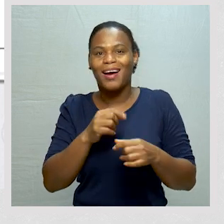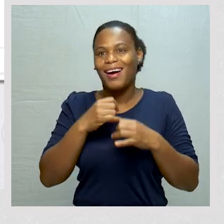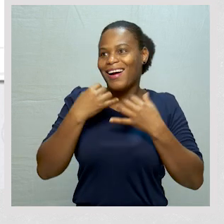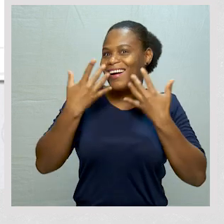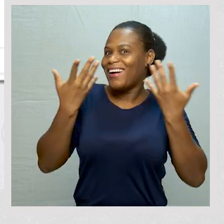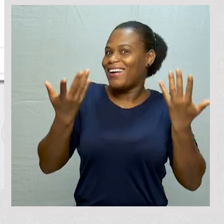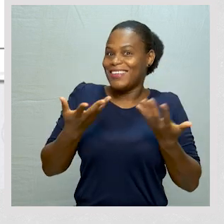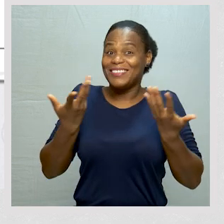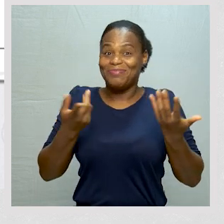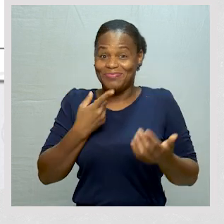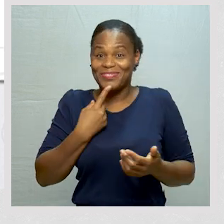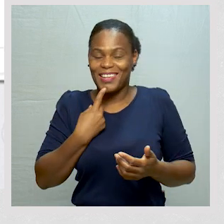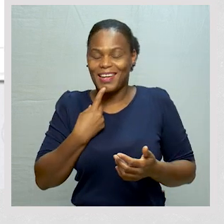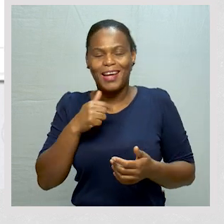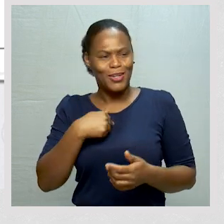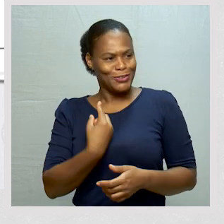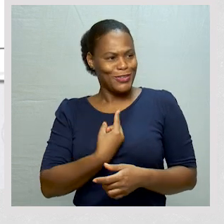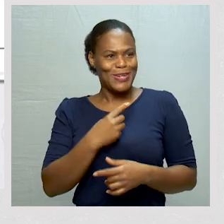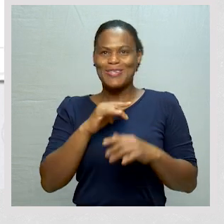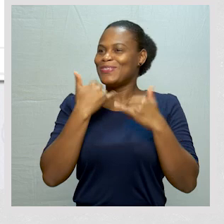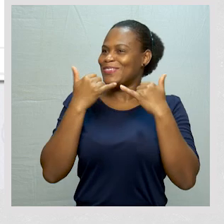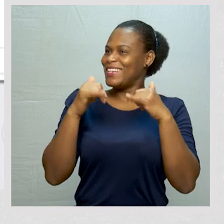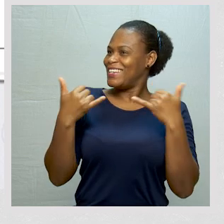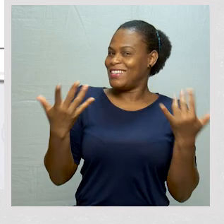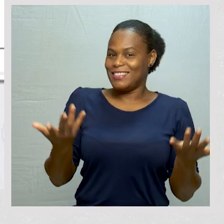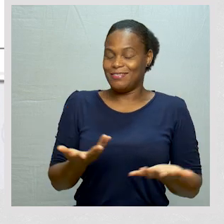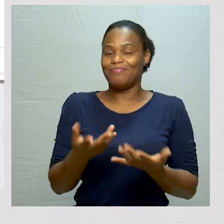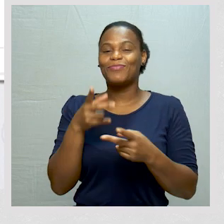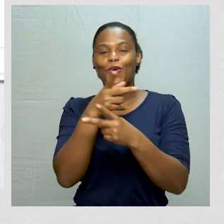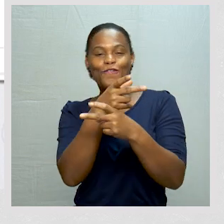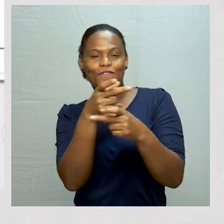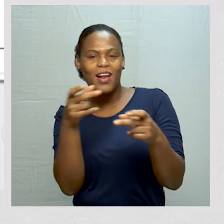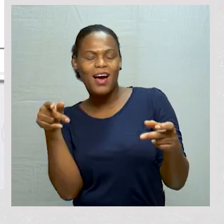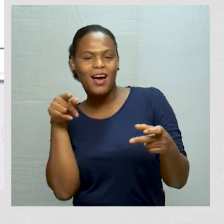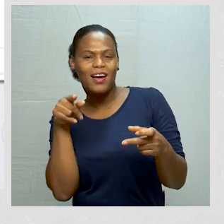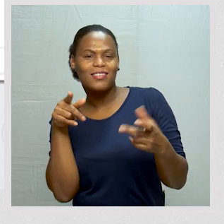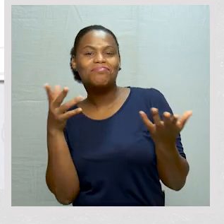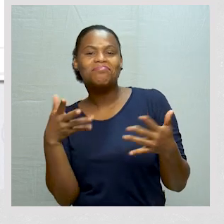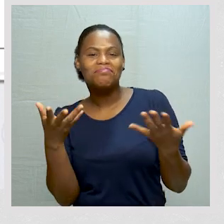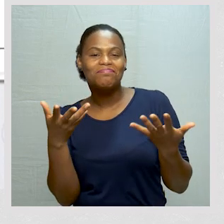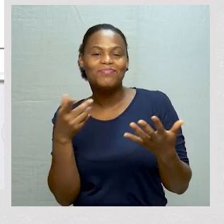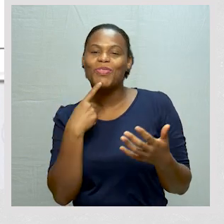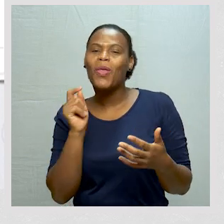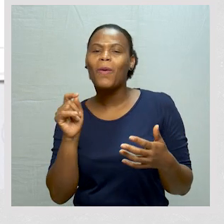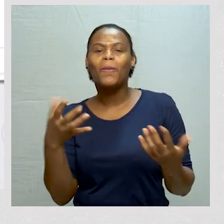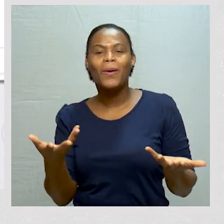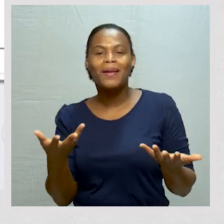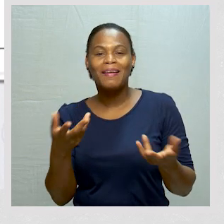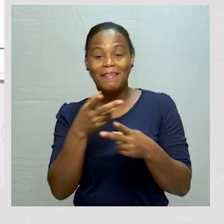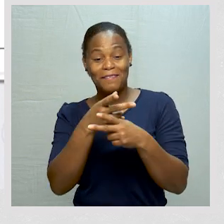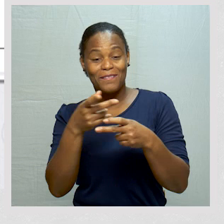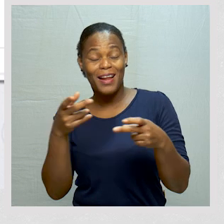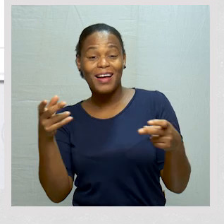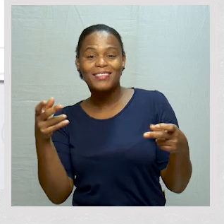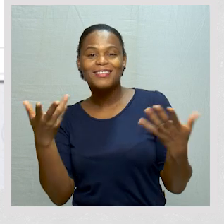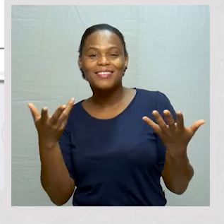Um entusiasmo. Muito bem. Eu estou muito feliz. Então, é uma frase, isso mesmo,